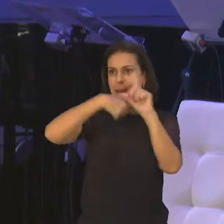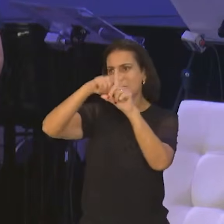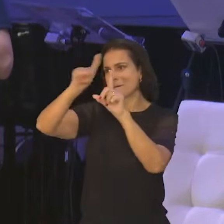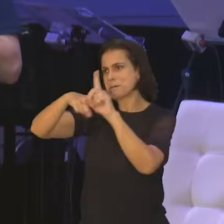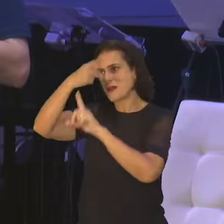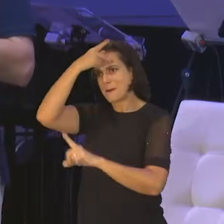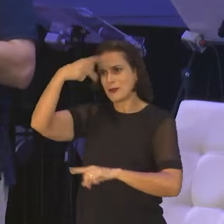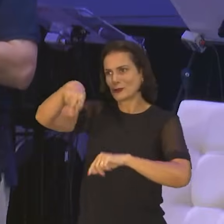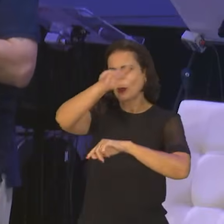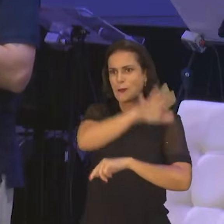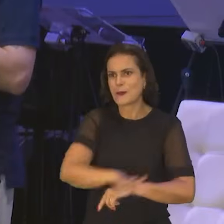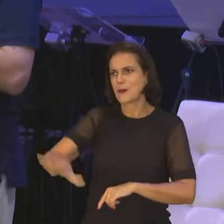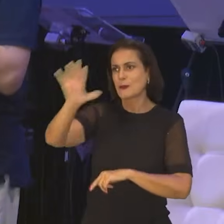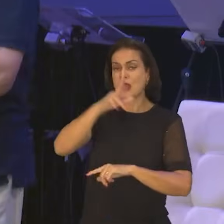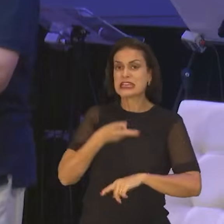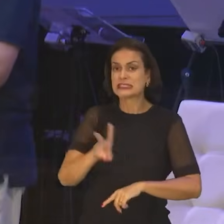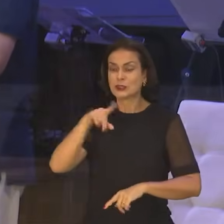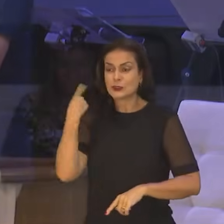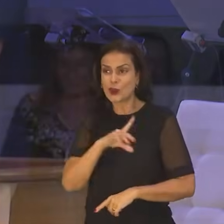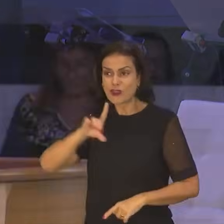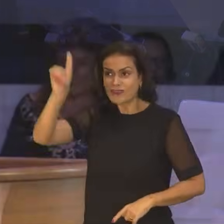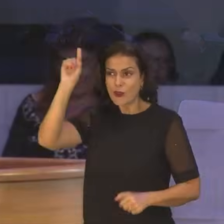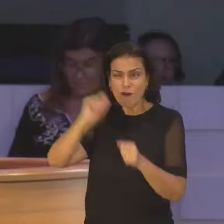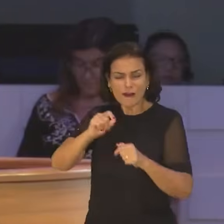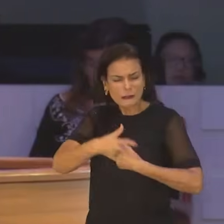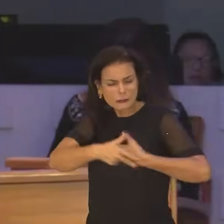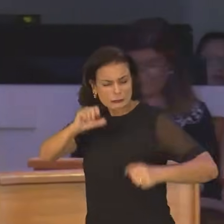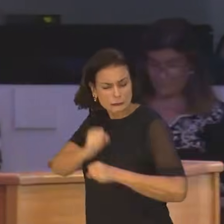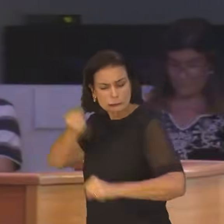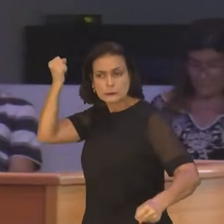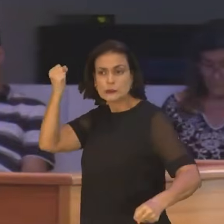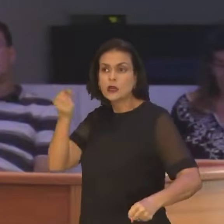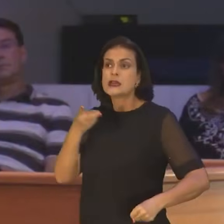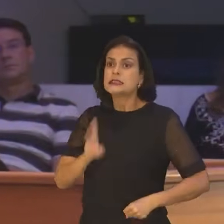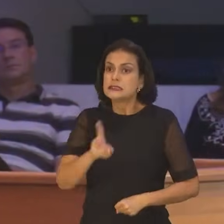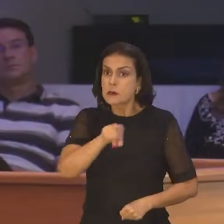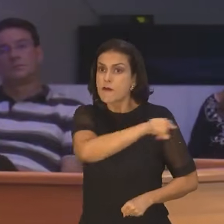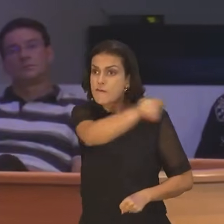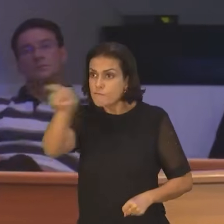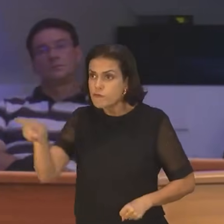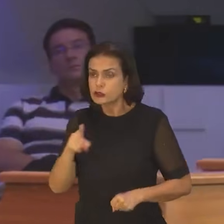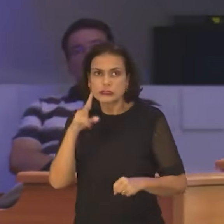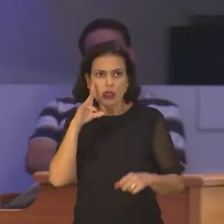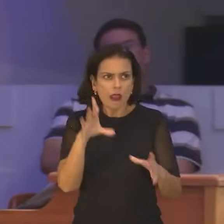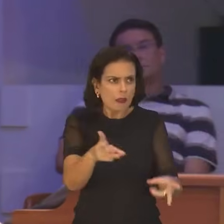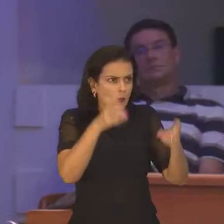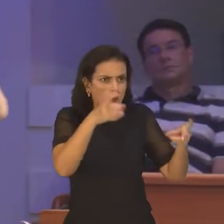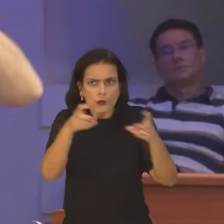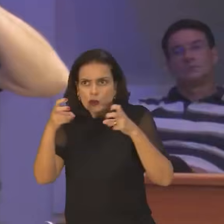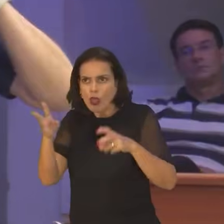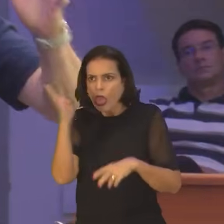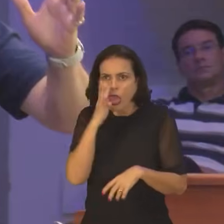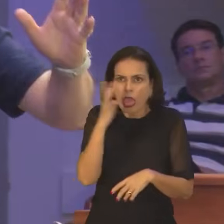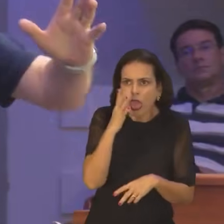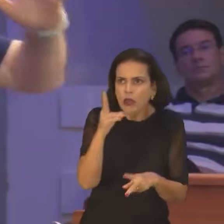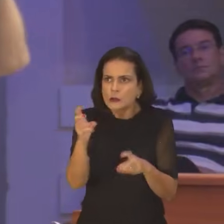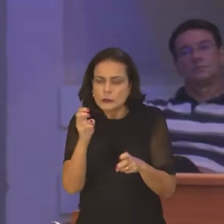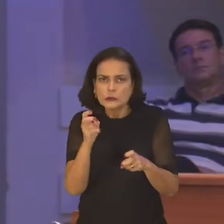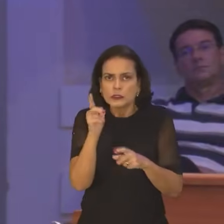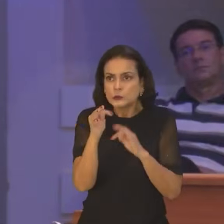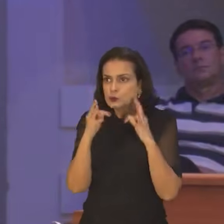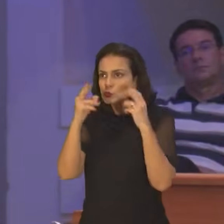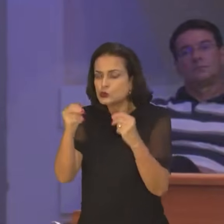pessoas. Porque sempre nosso Deus faz coisas grandes. E sempre quando você vai olhar, vai ouvir, vai